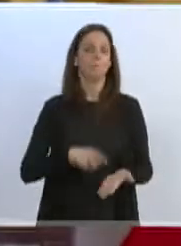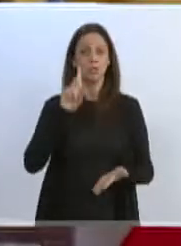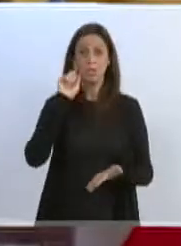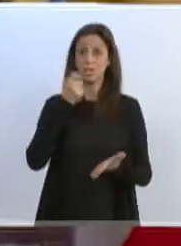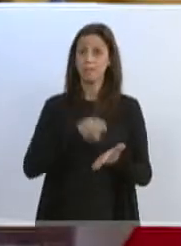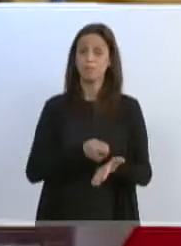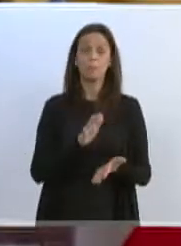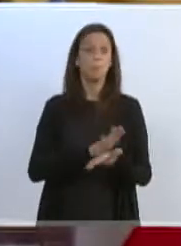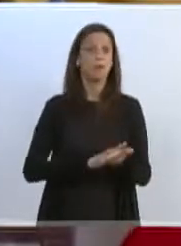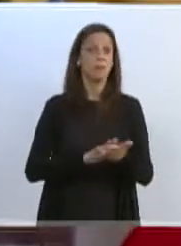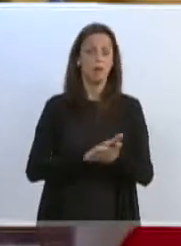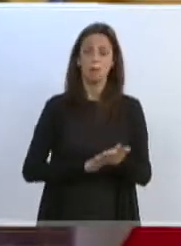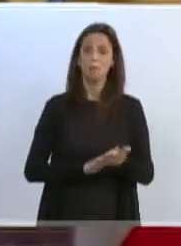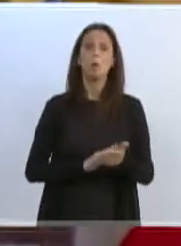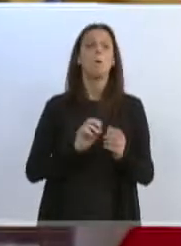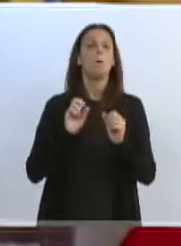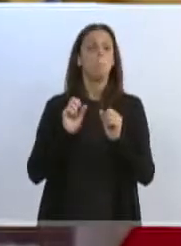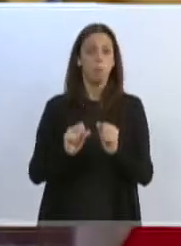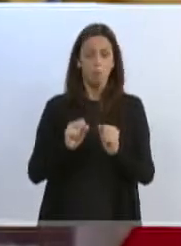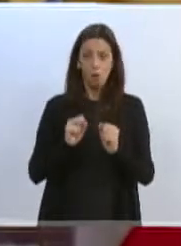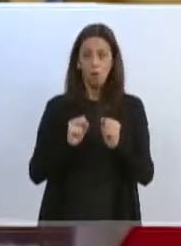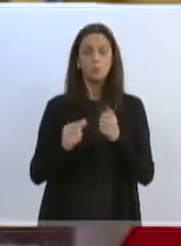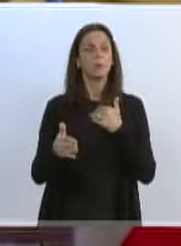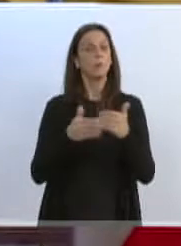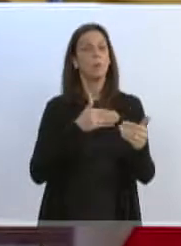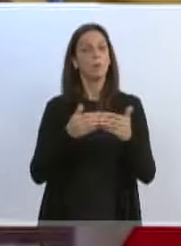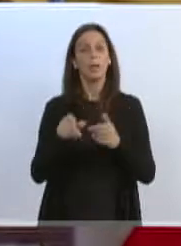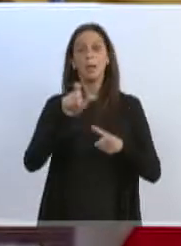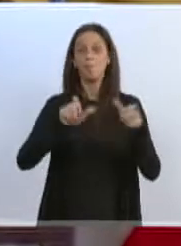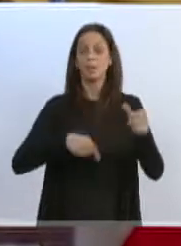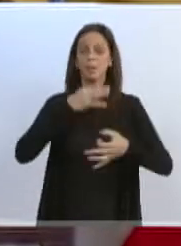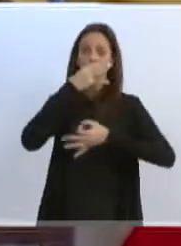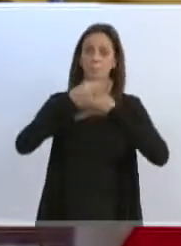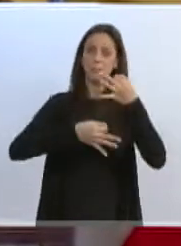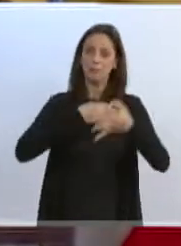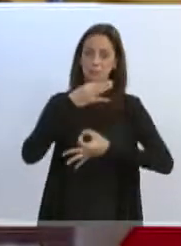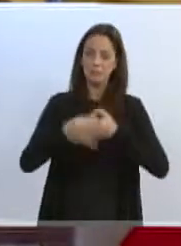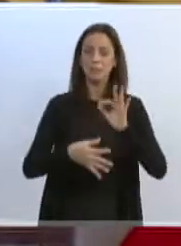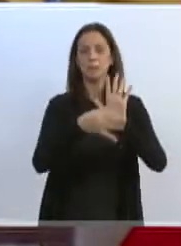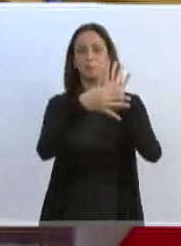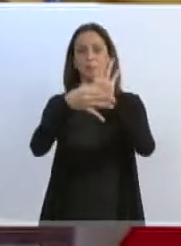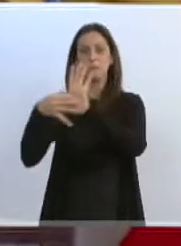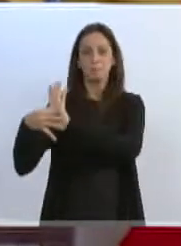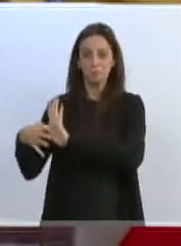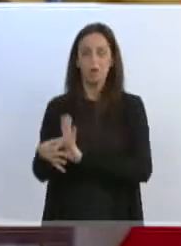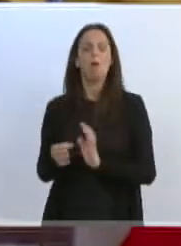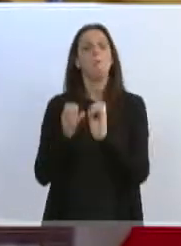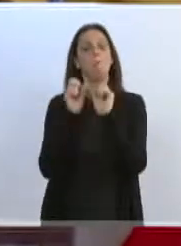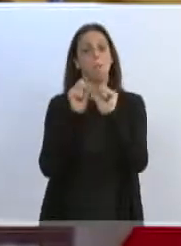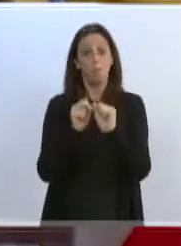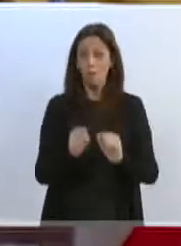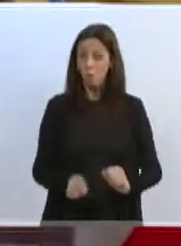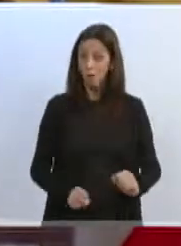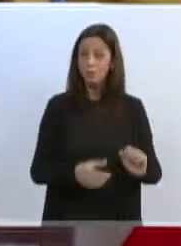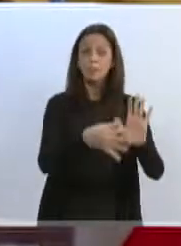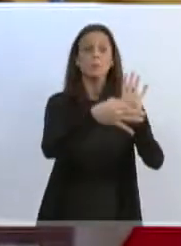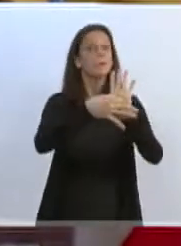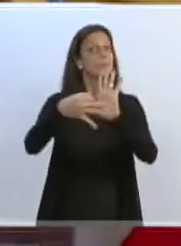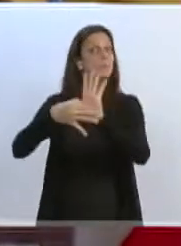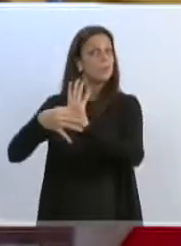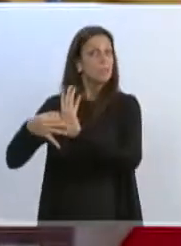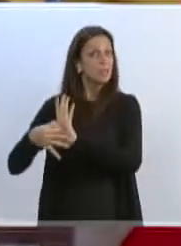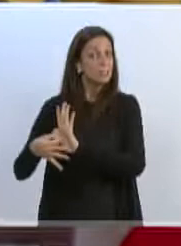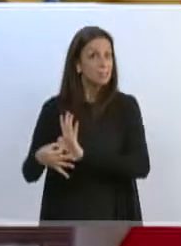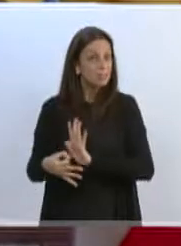aceitando todas as alternativas todas as sugestões e eu repito a sugestão dada em